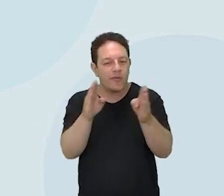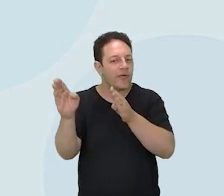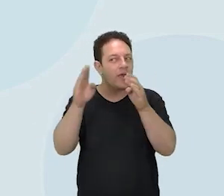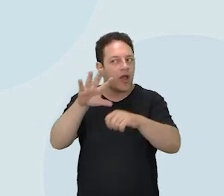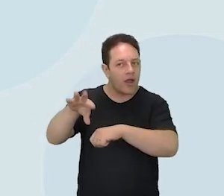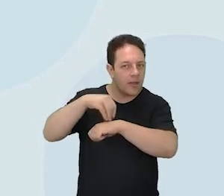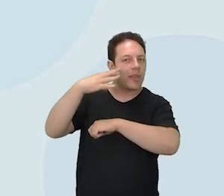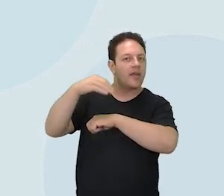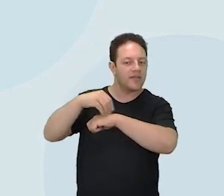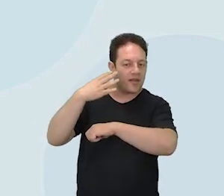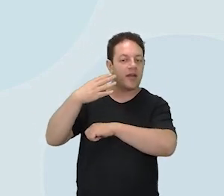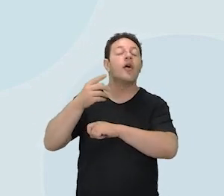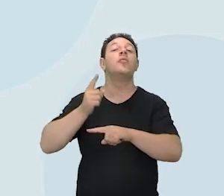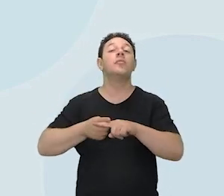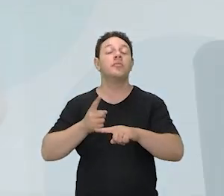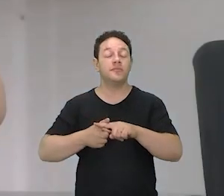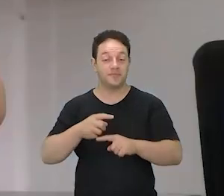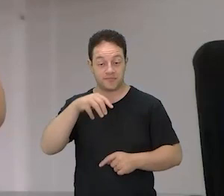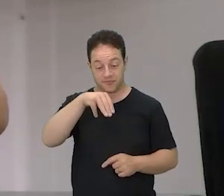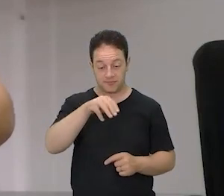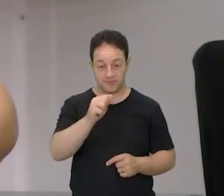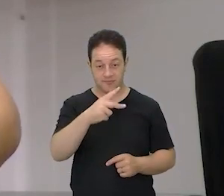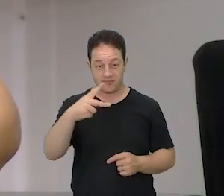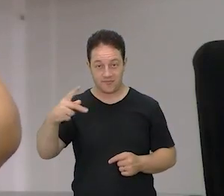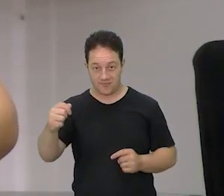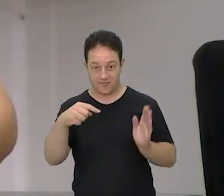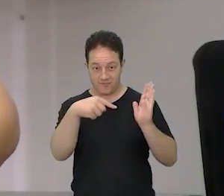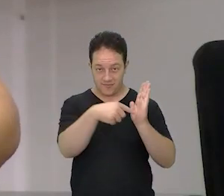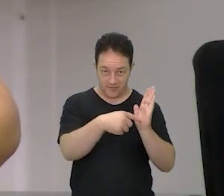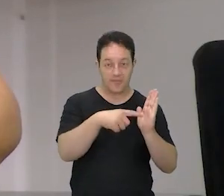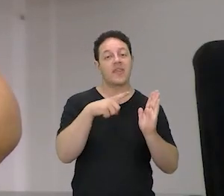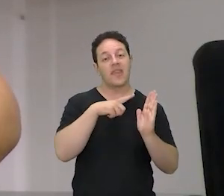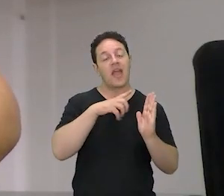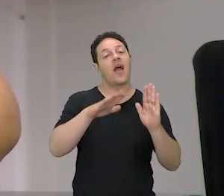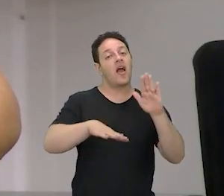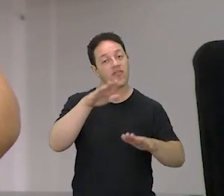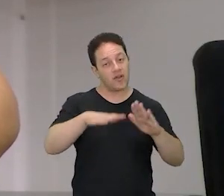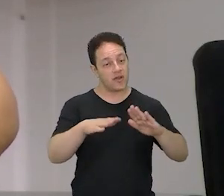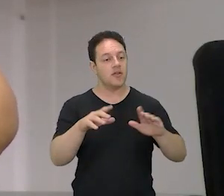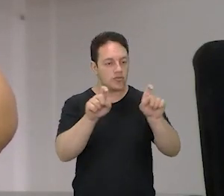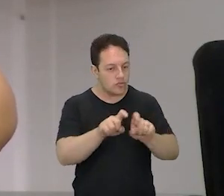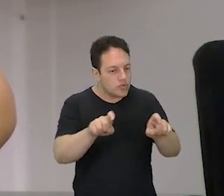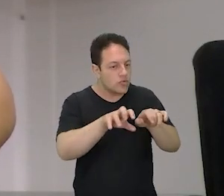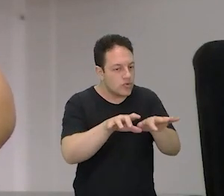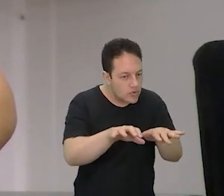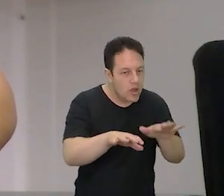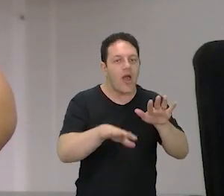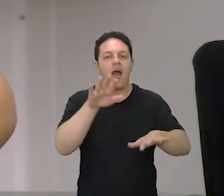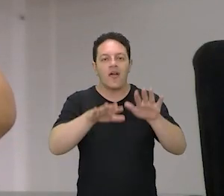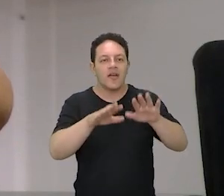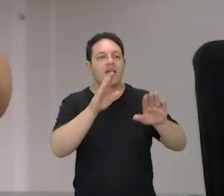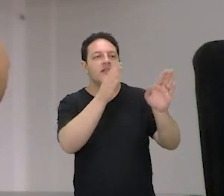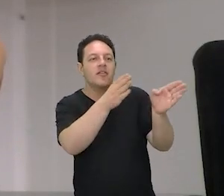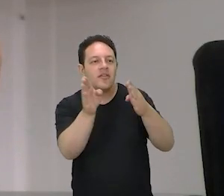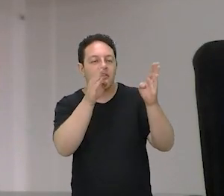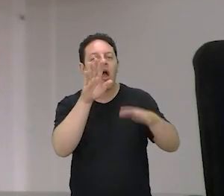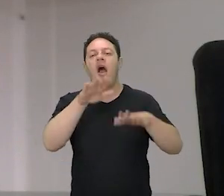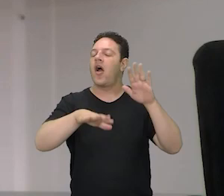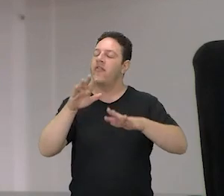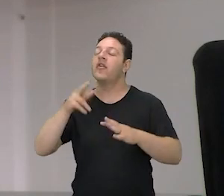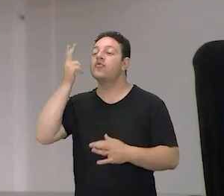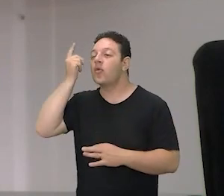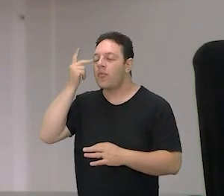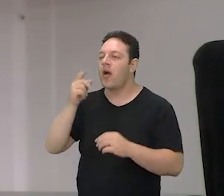No mapa, nós temos momentos plugados e desplugados. Isso faz a diferença. O professor